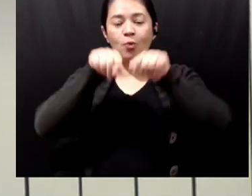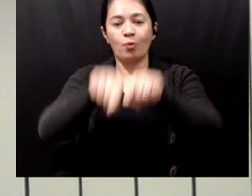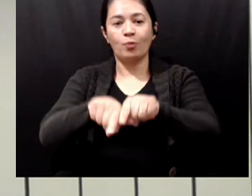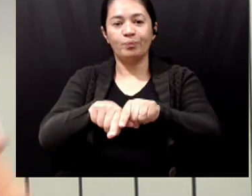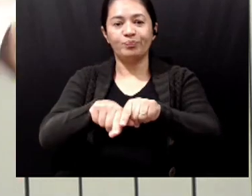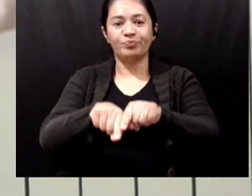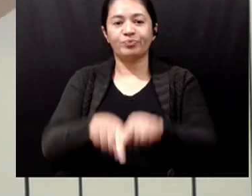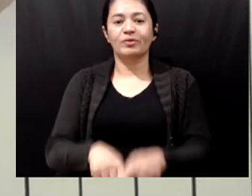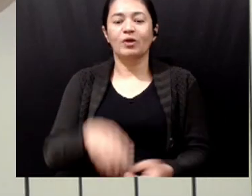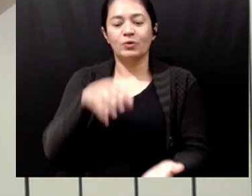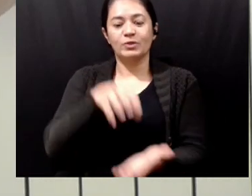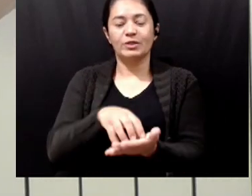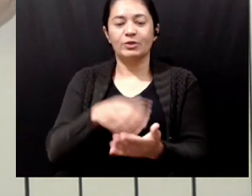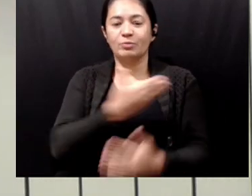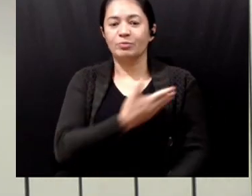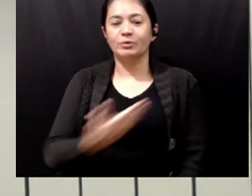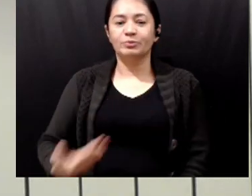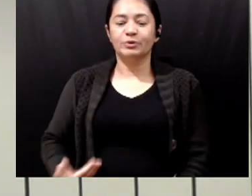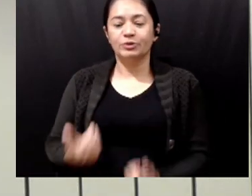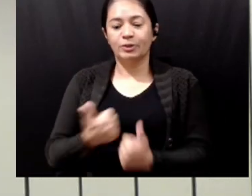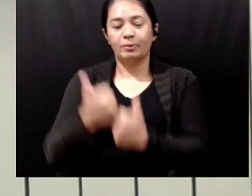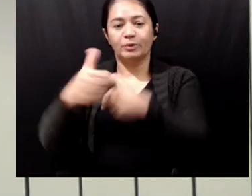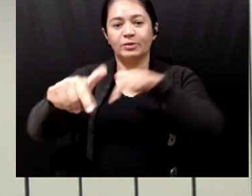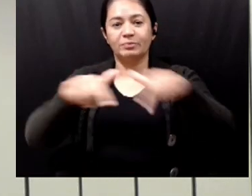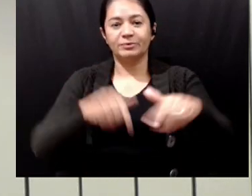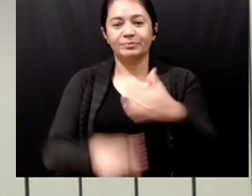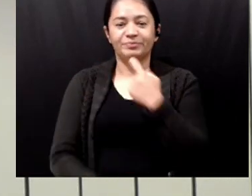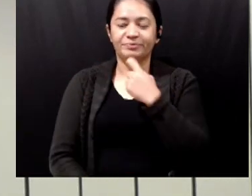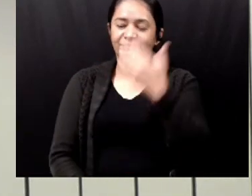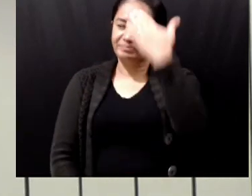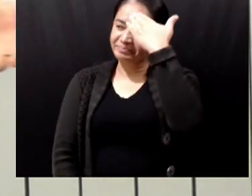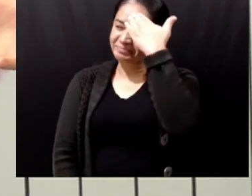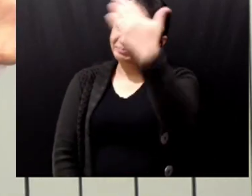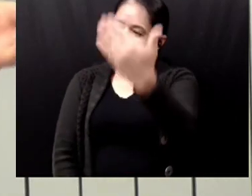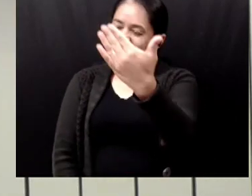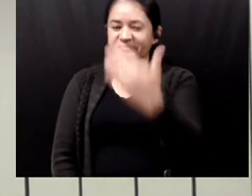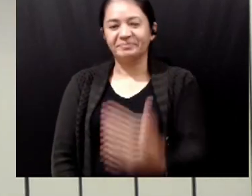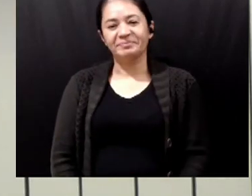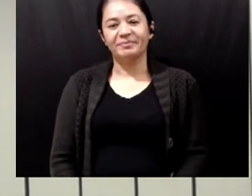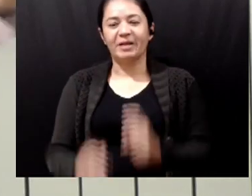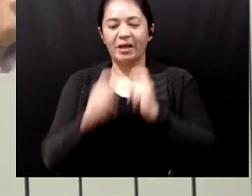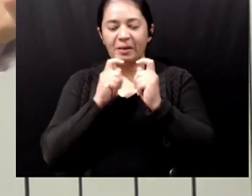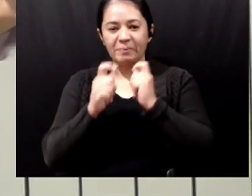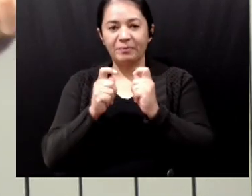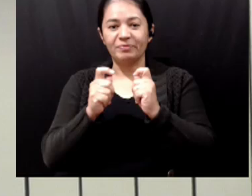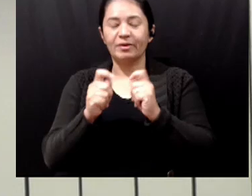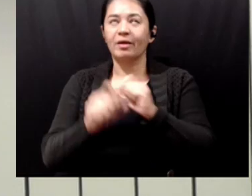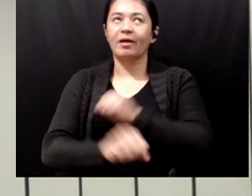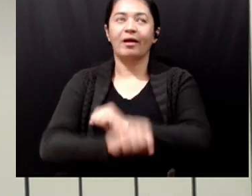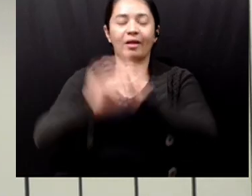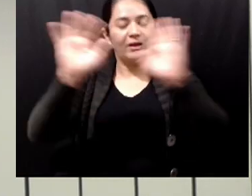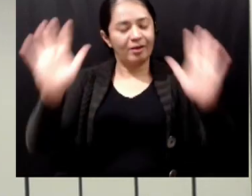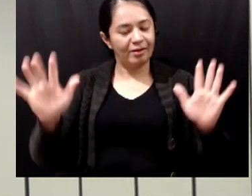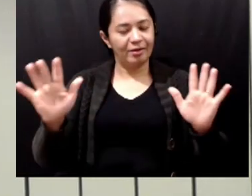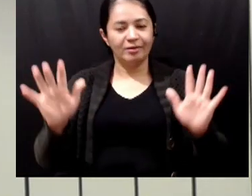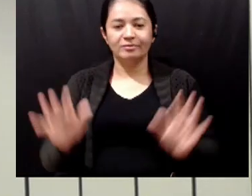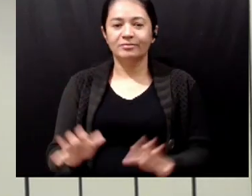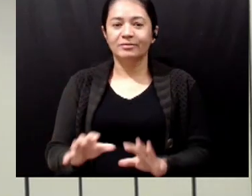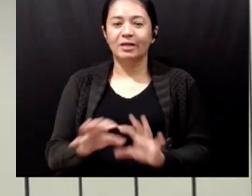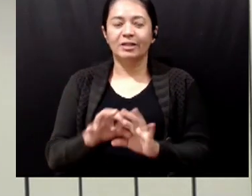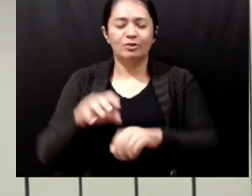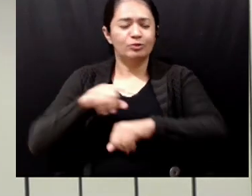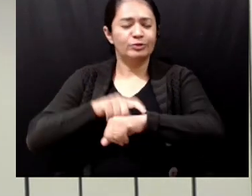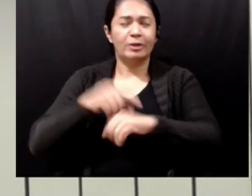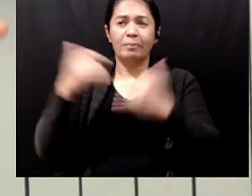ao Trabalhador de Campinas. Muito obrigado à nossa repórter Ana Paula Meneghetti e, claro, né, disponibilidade do tempo, as informações que foram